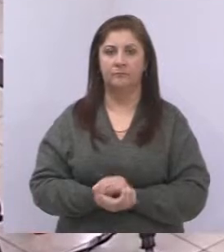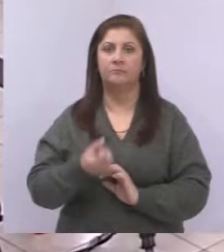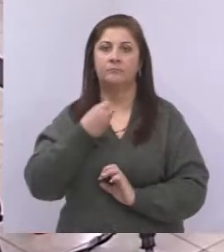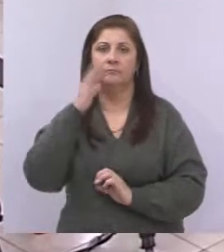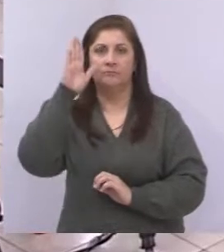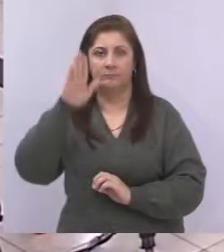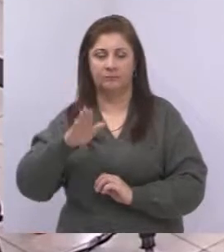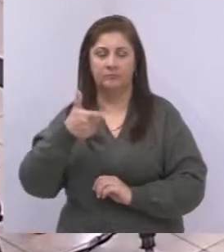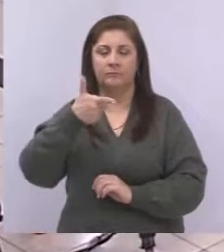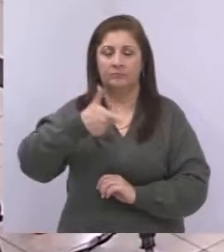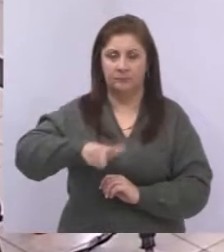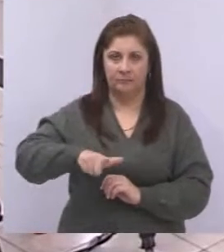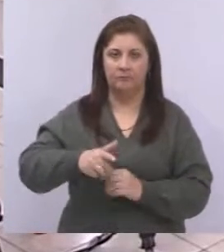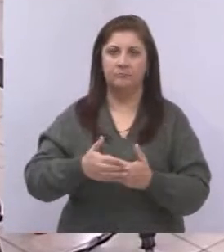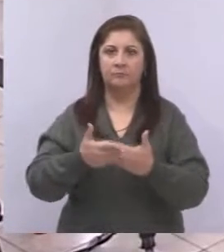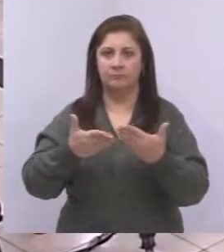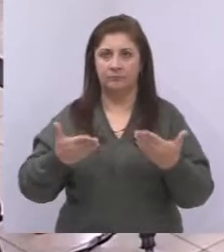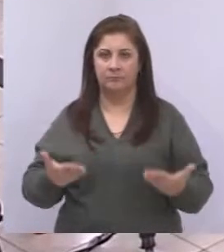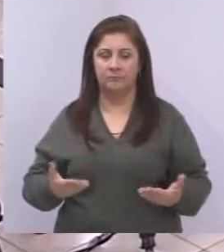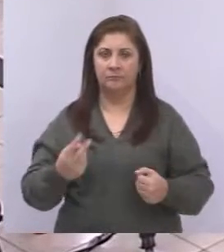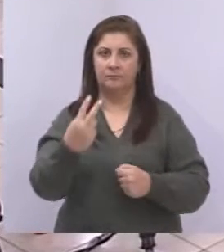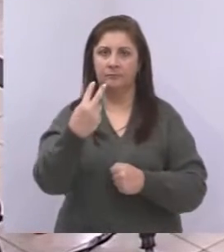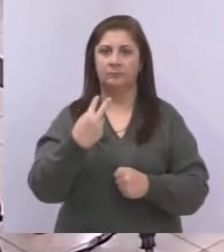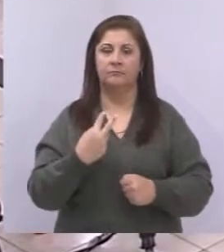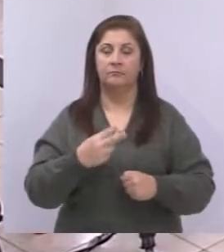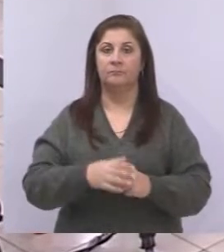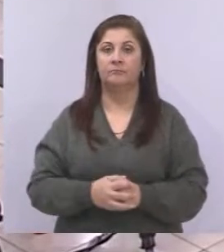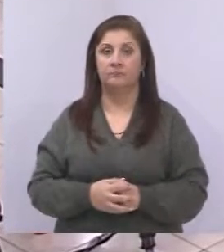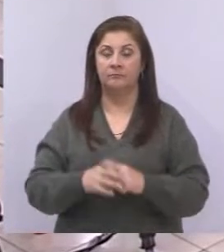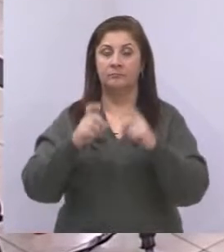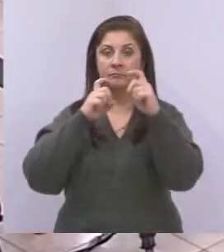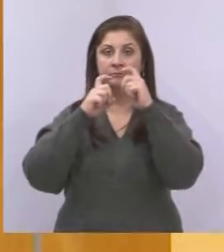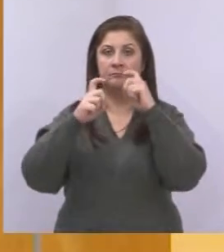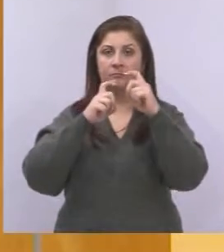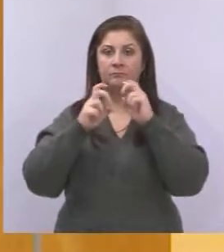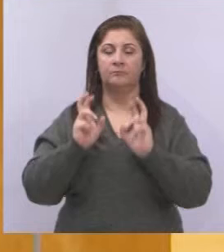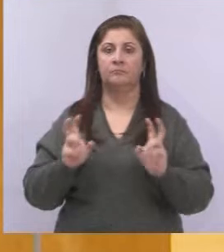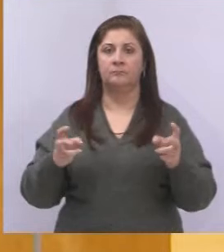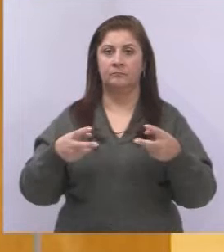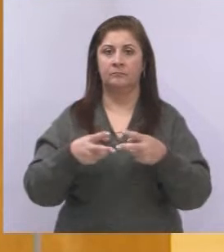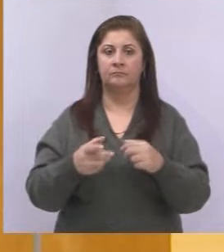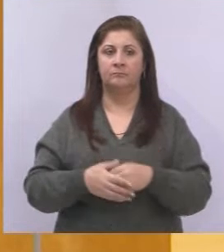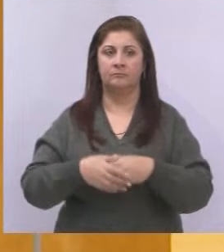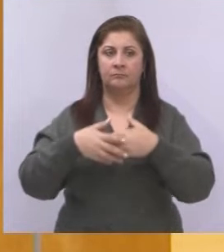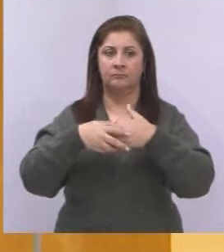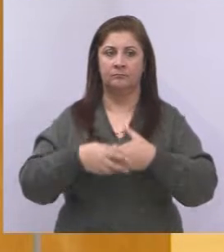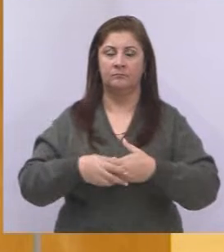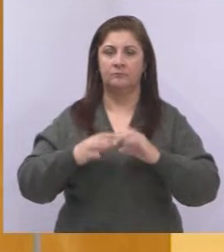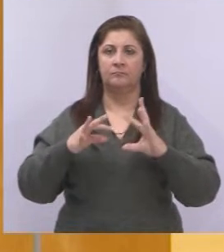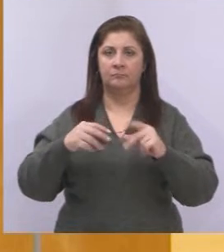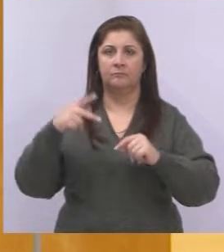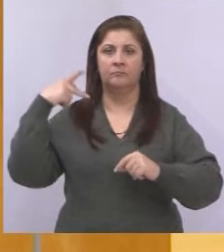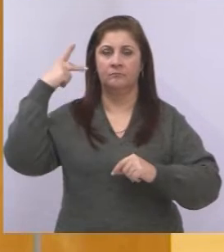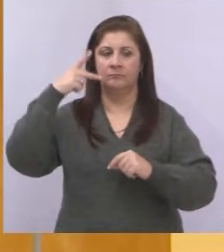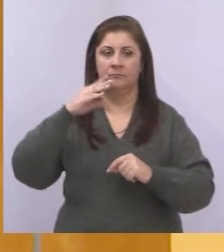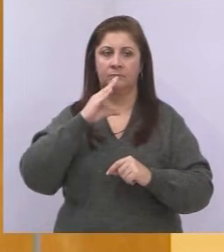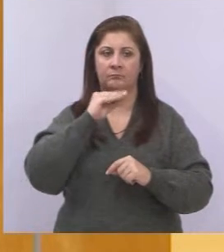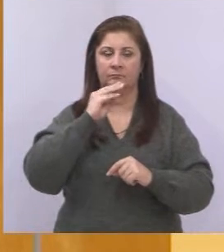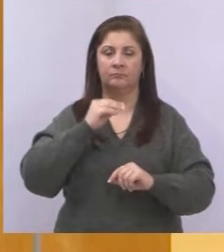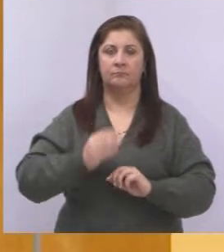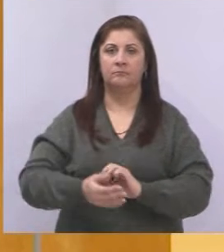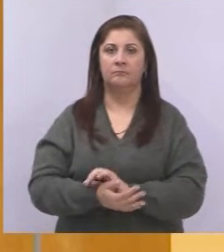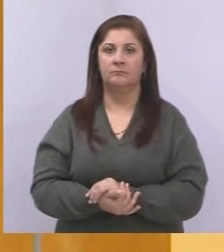Boa tarde mais uma vez a todos vocês que nos acompanham em mais uma sessão de Câmara. Quero cumprimentar os vereadores, todos os funcionários aqui da